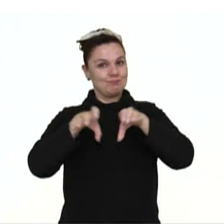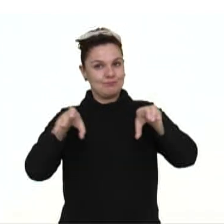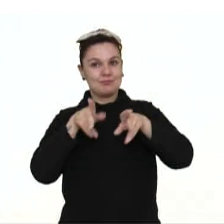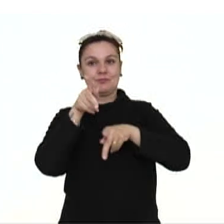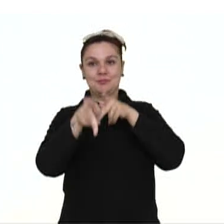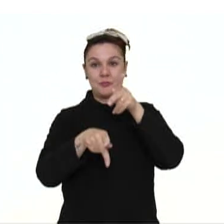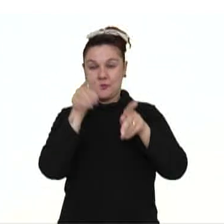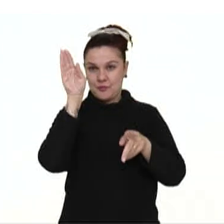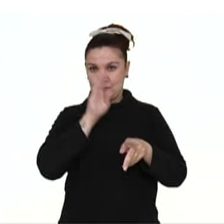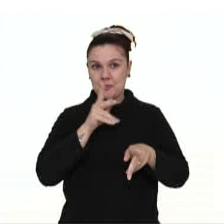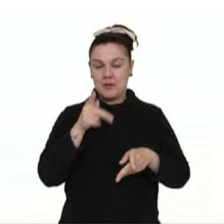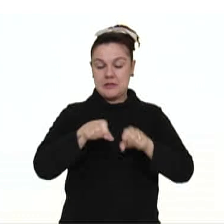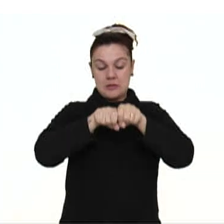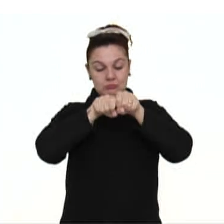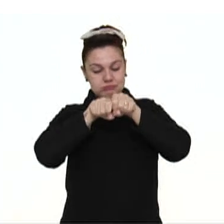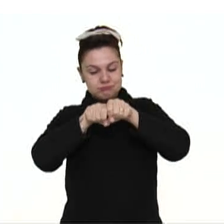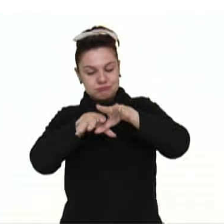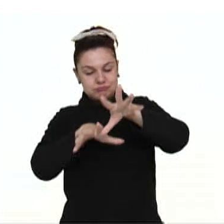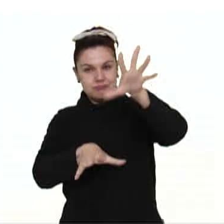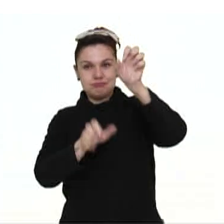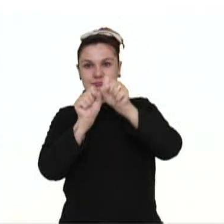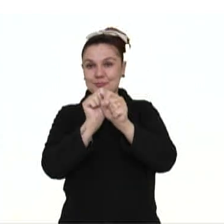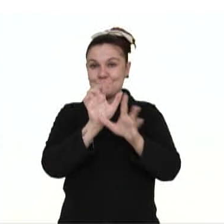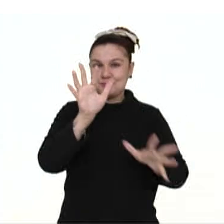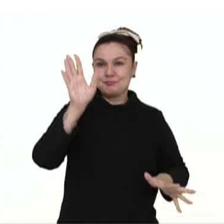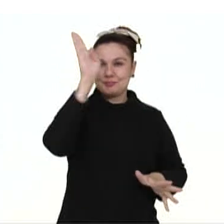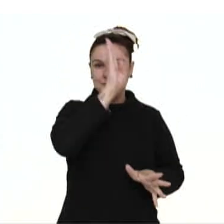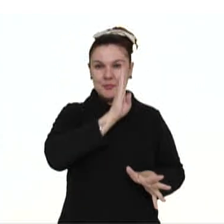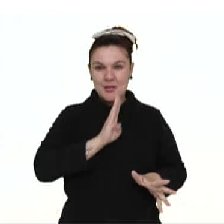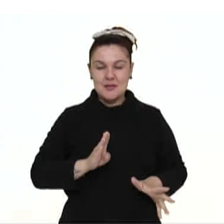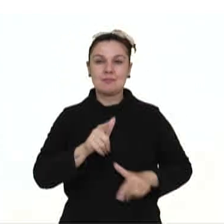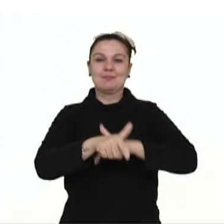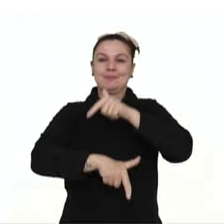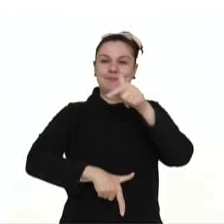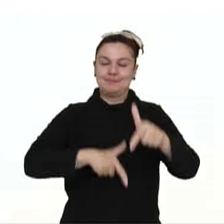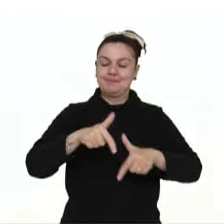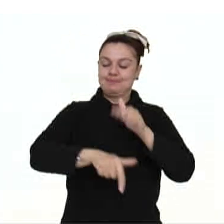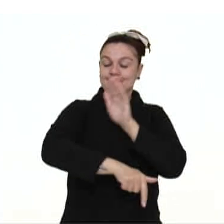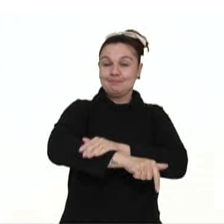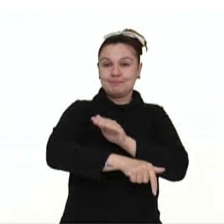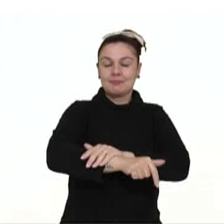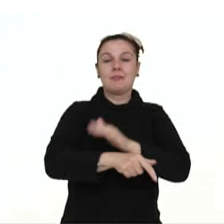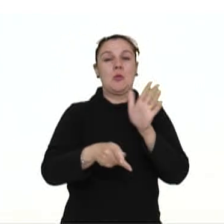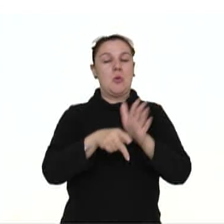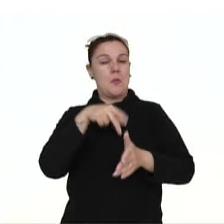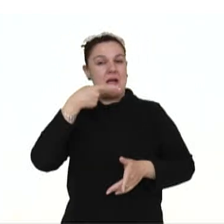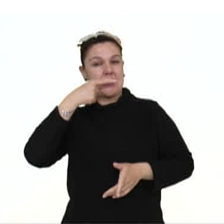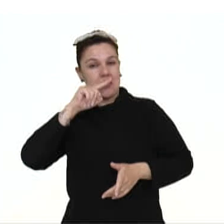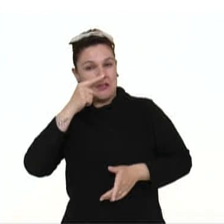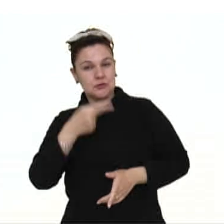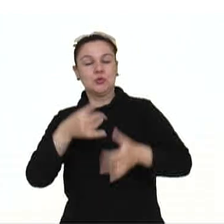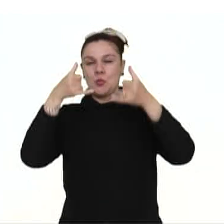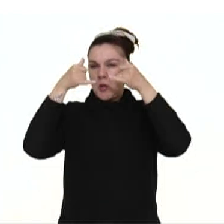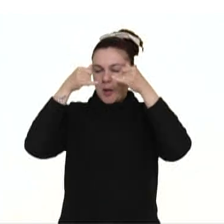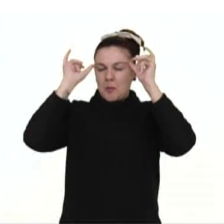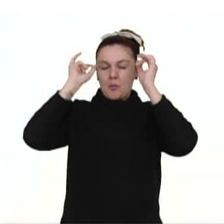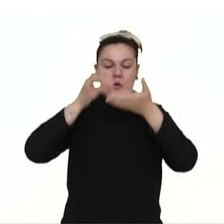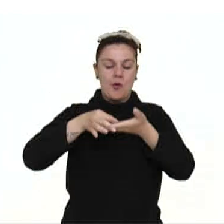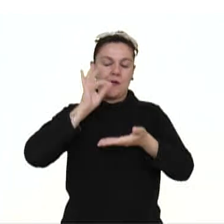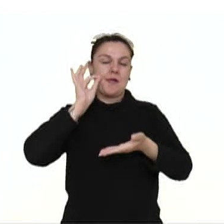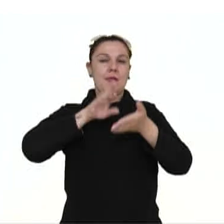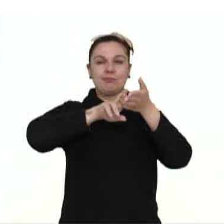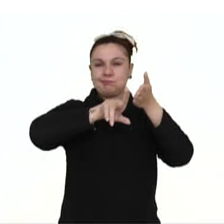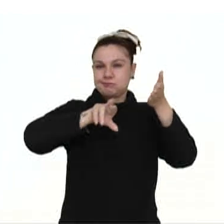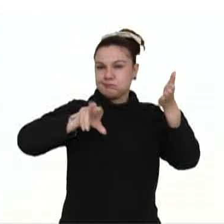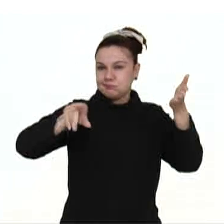povo. Espalharam-se por todo o território, fazendo trabalho braçal em engenhos de açúcar, fazendas de criação, de café e